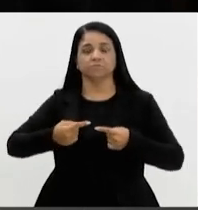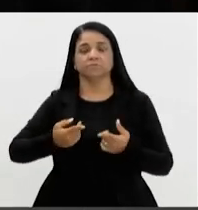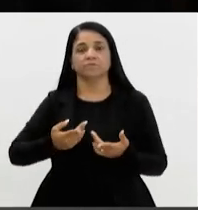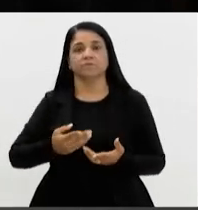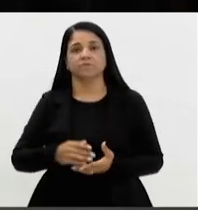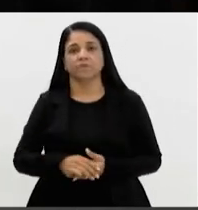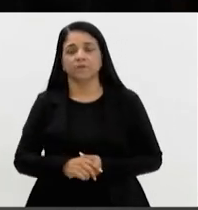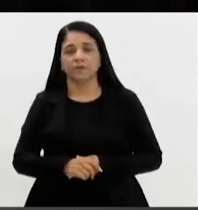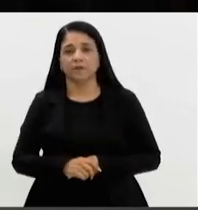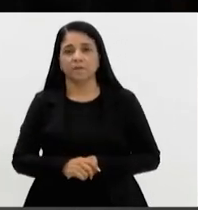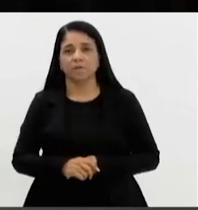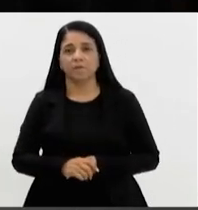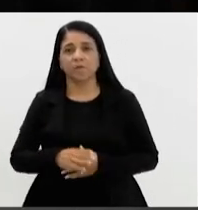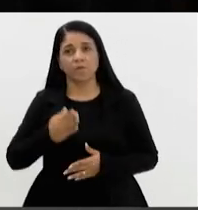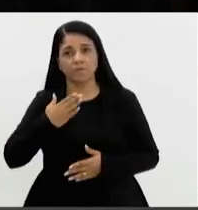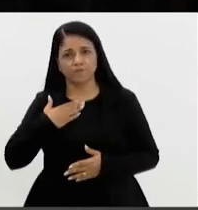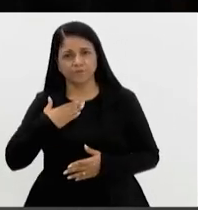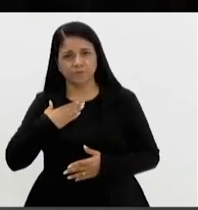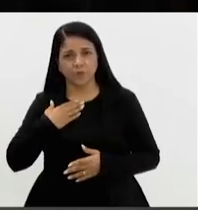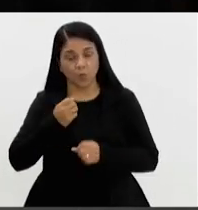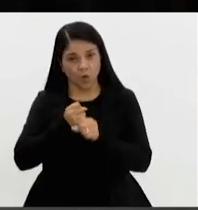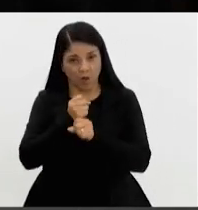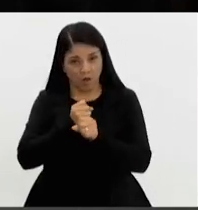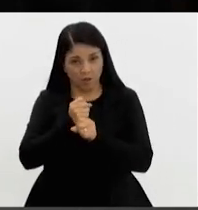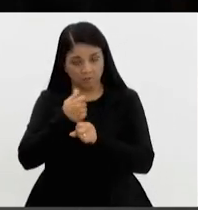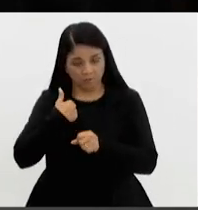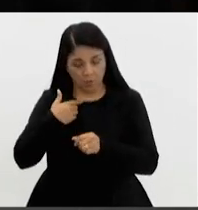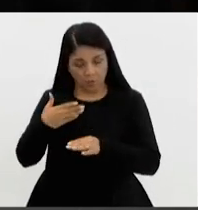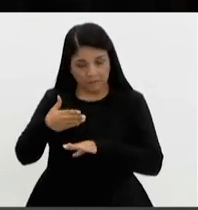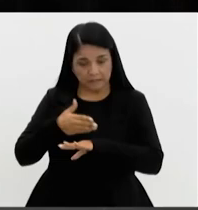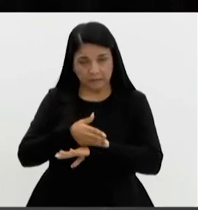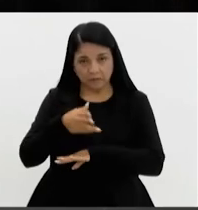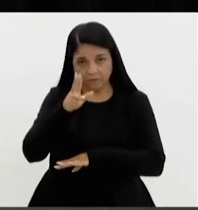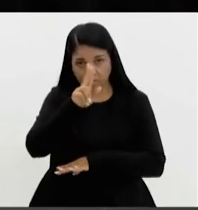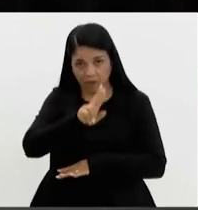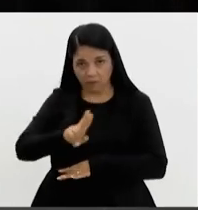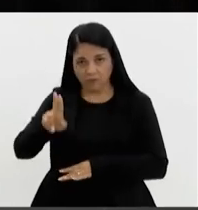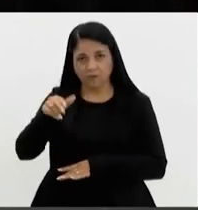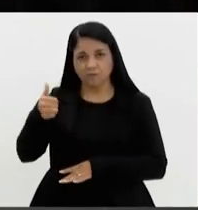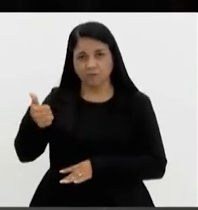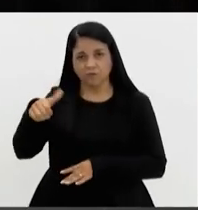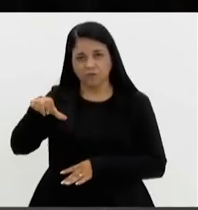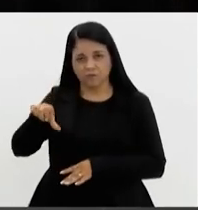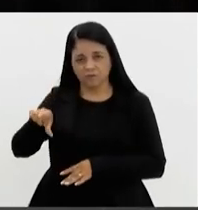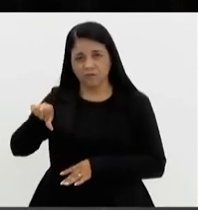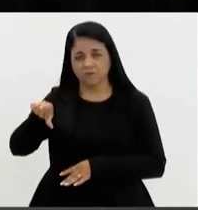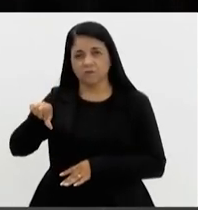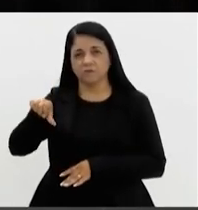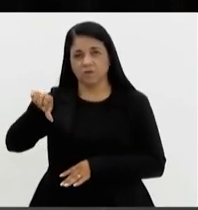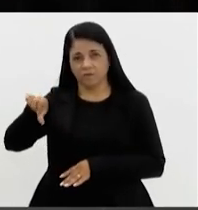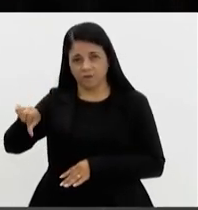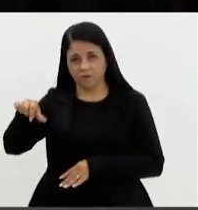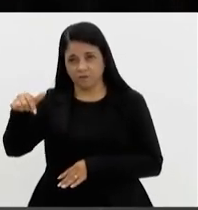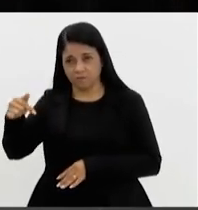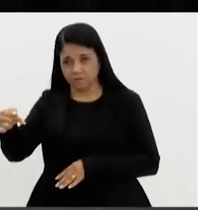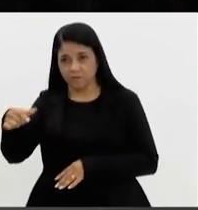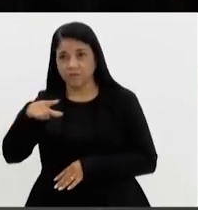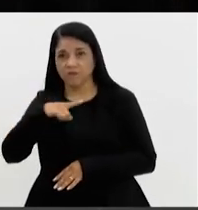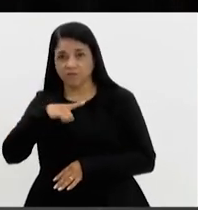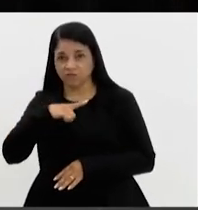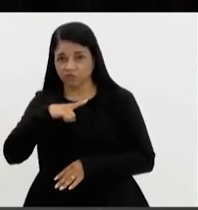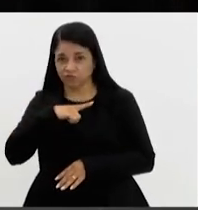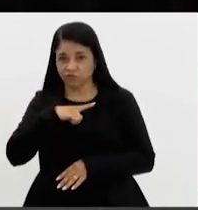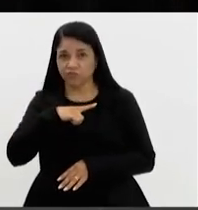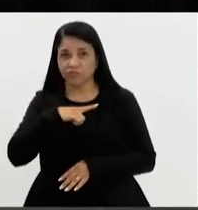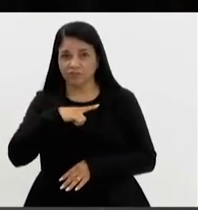eh na minha época quando eu entrei na faculdade nos ros de 97 e a gente tinha quando muito